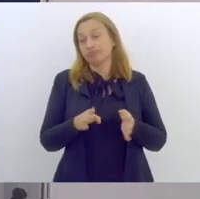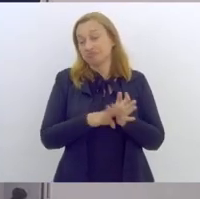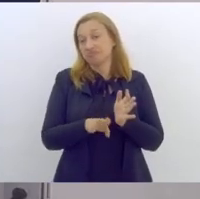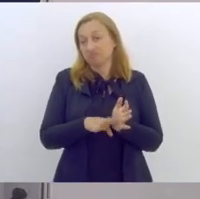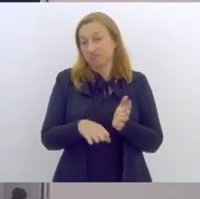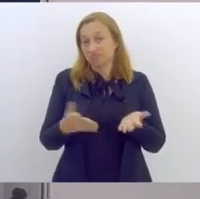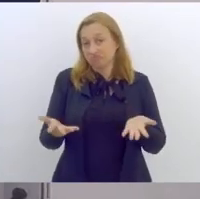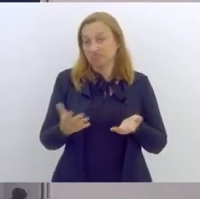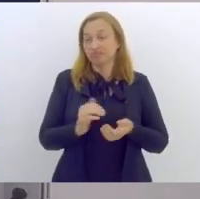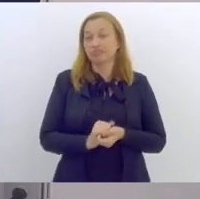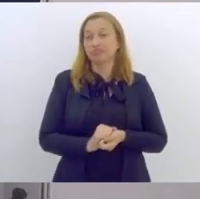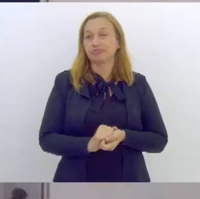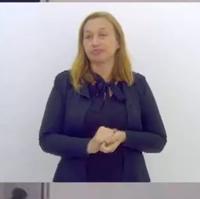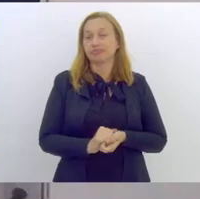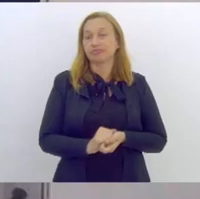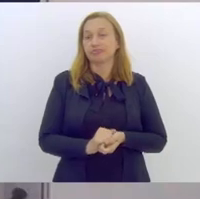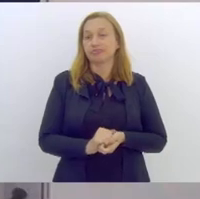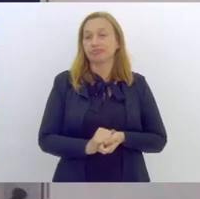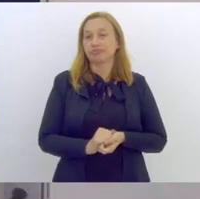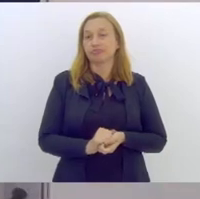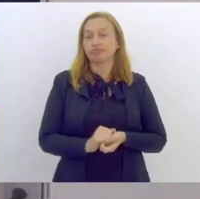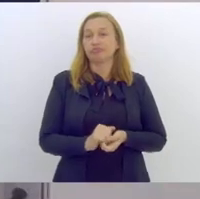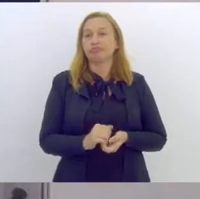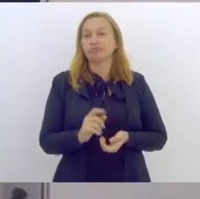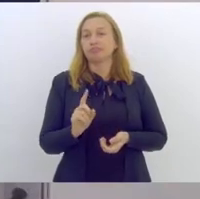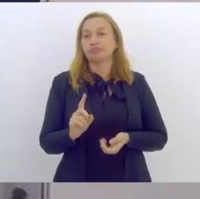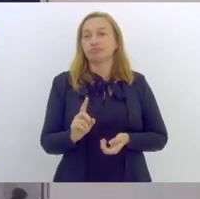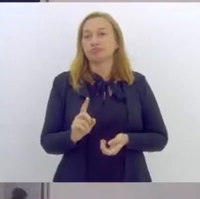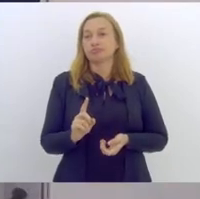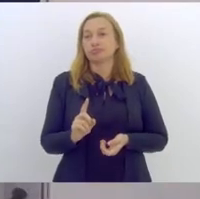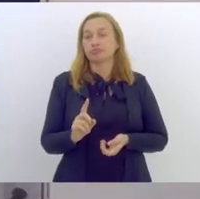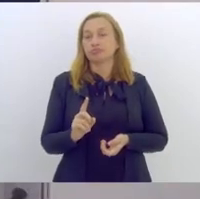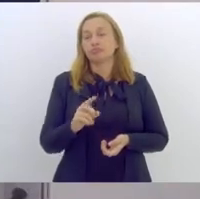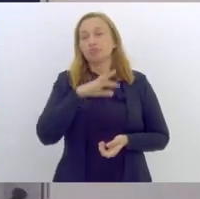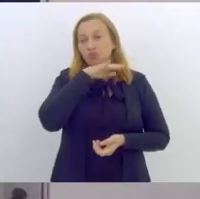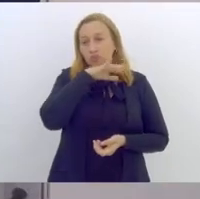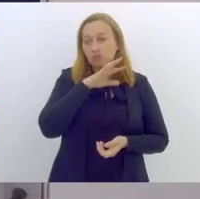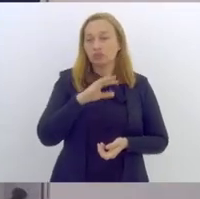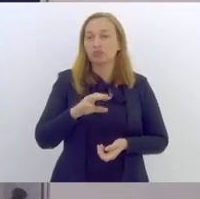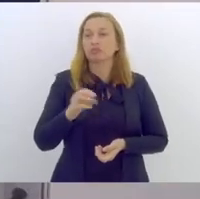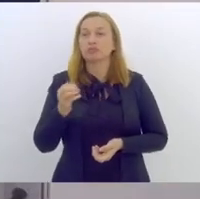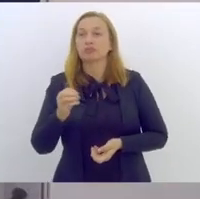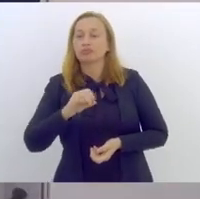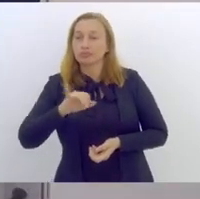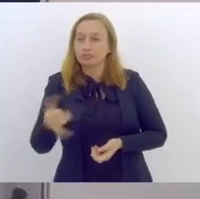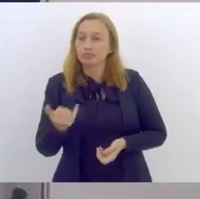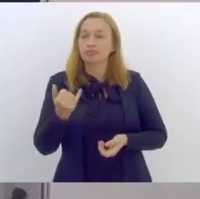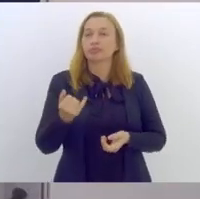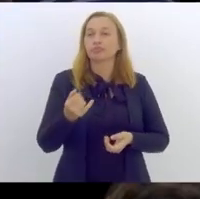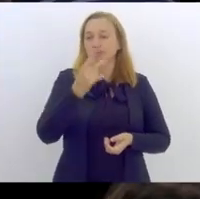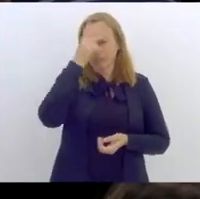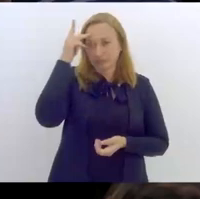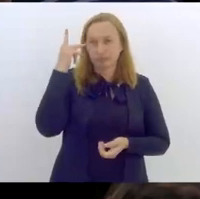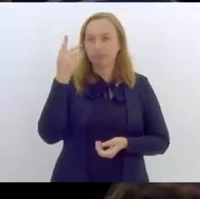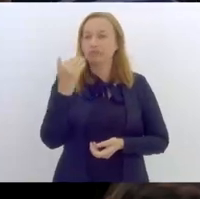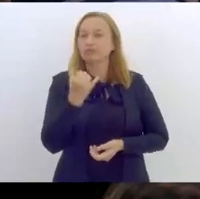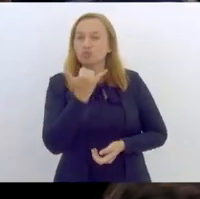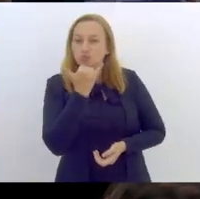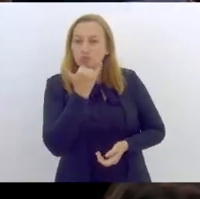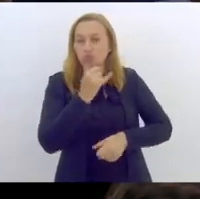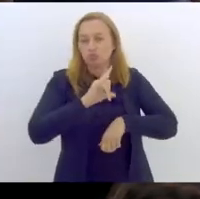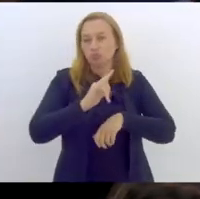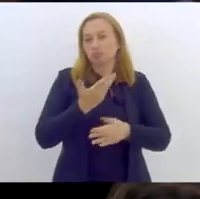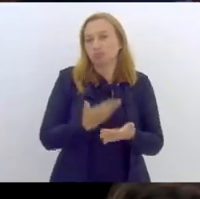e também um mal aproveitamento dos candidatos então desculpa ocupar o tempo de vocês muito obrigado por tudo obrigado